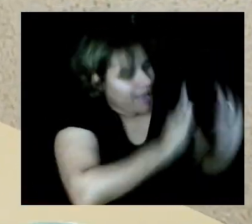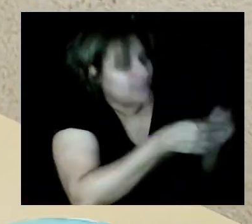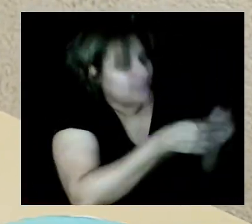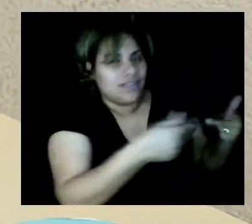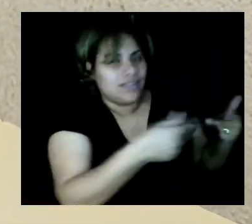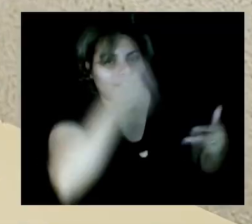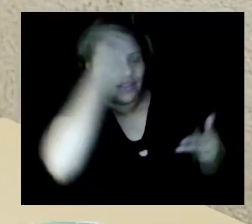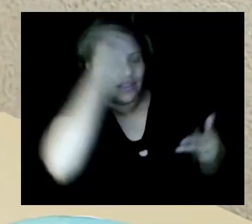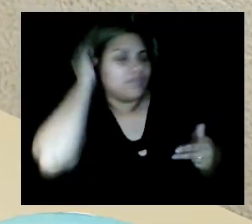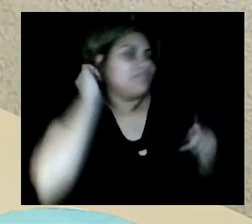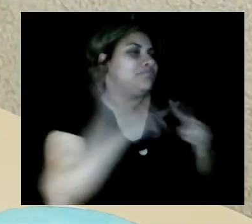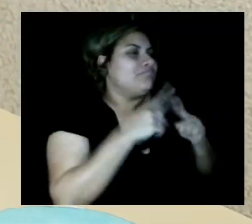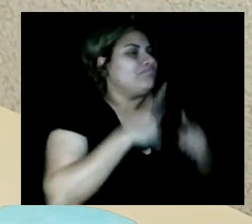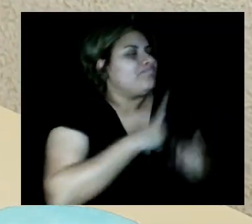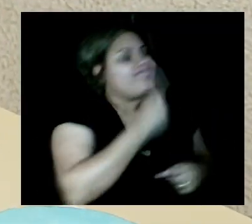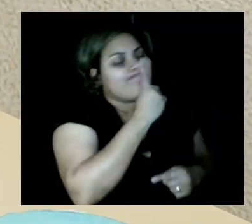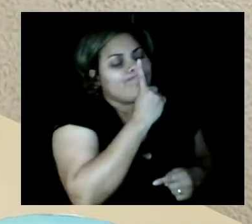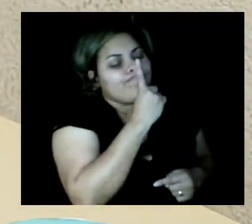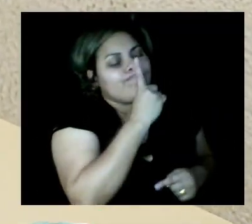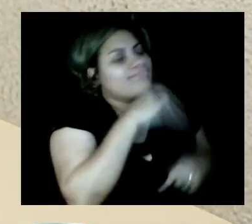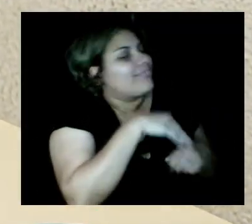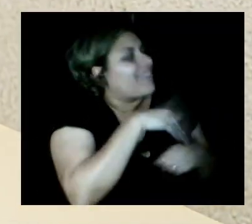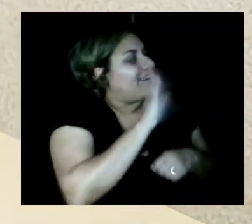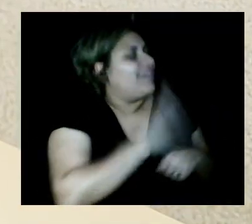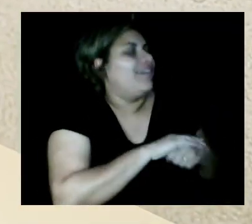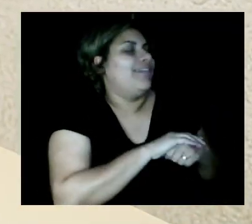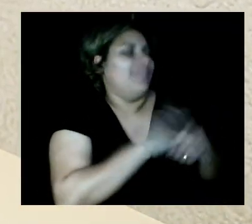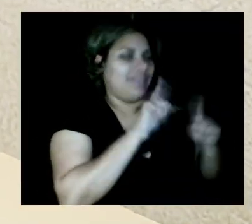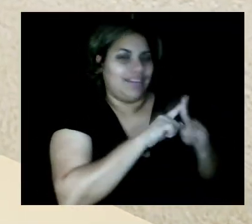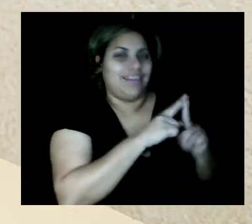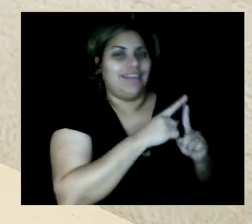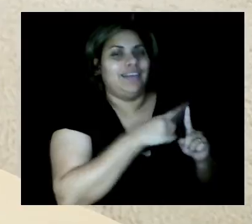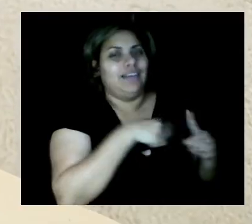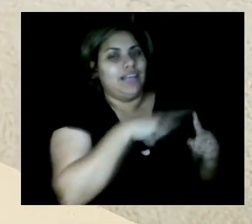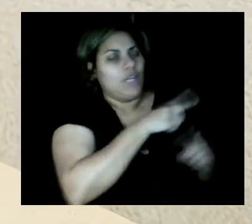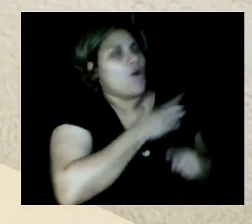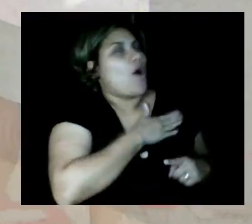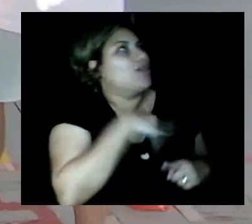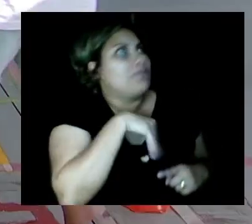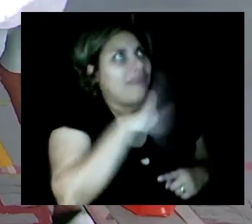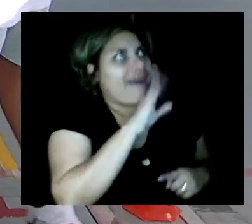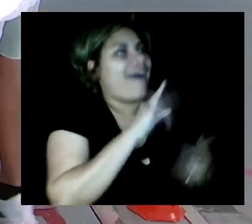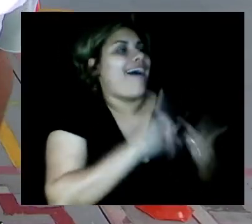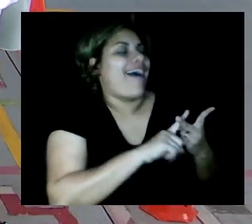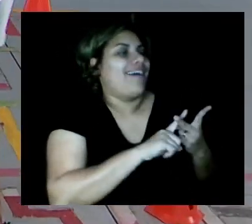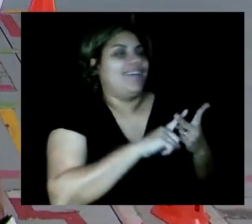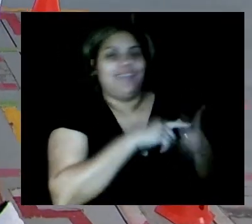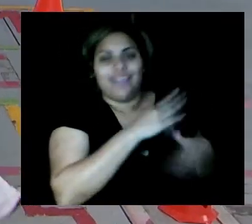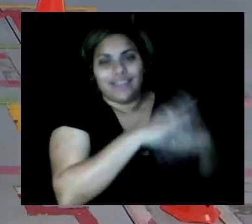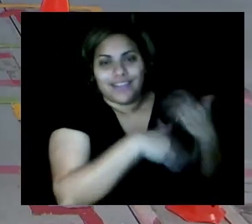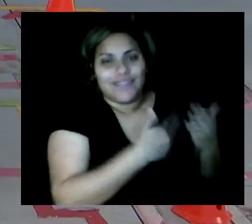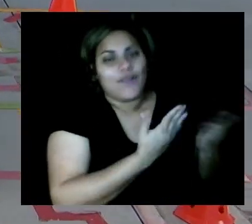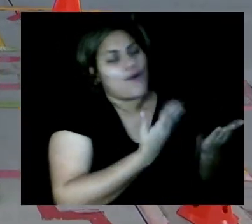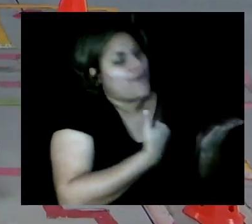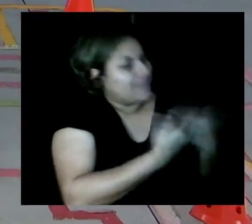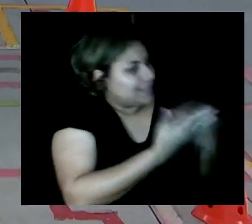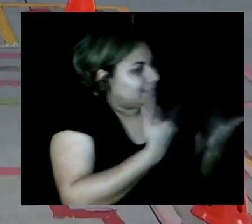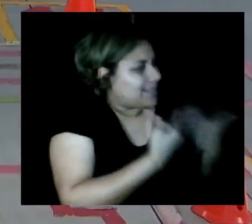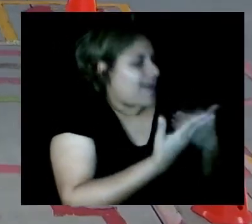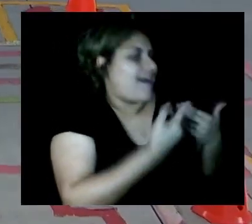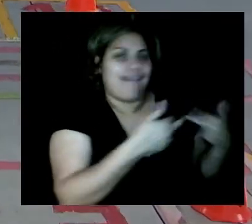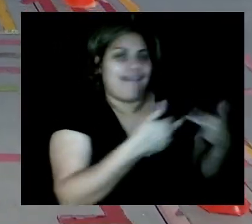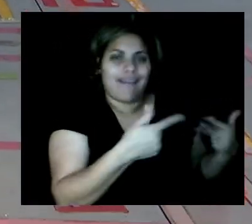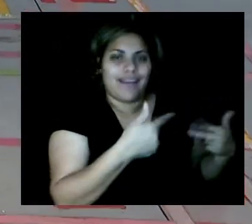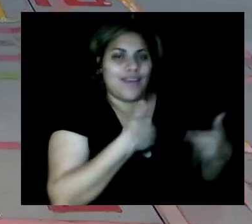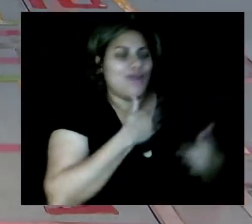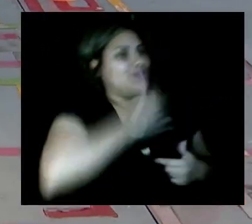afinidade também, né? Tem a afinidade. Então, quando eles gostam mais, aí vai para conversar, né? Assim, eu sou muito